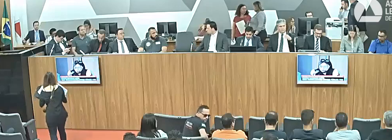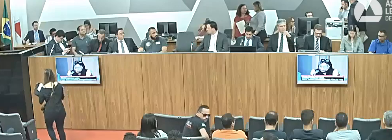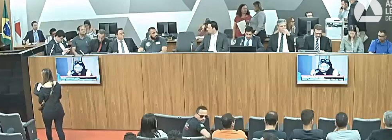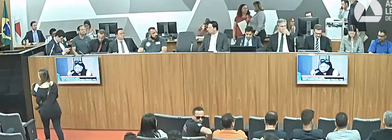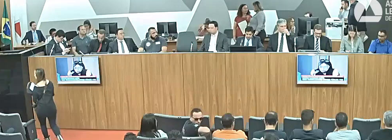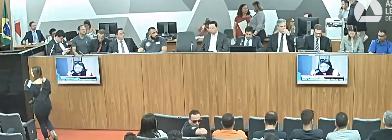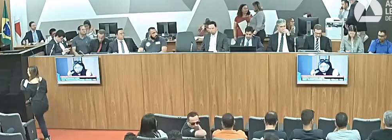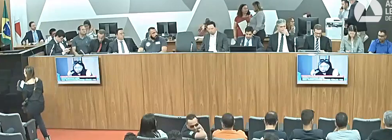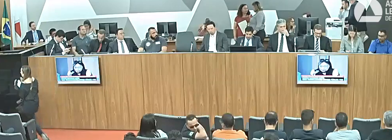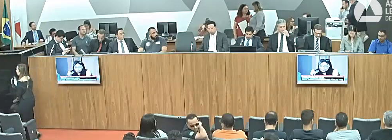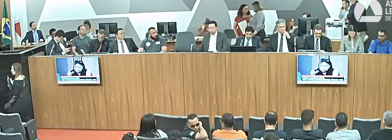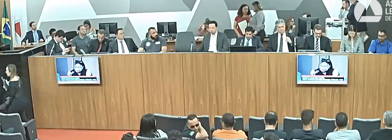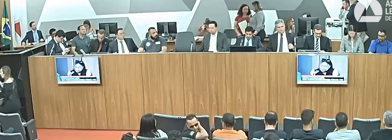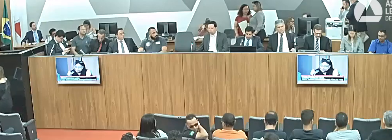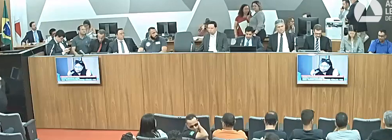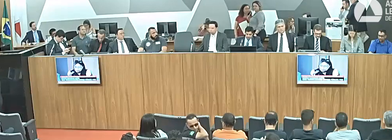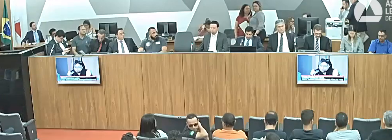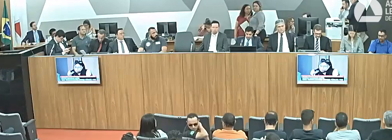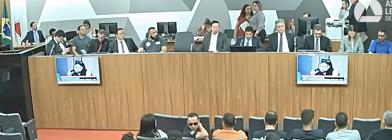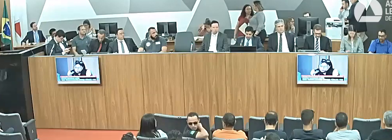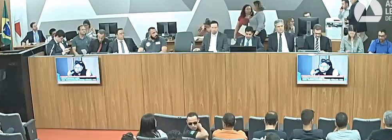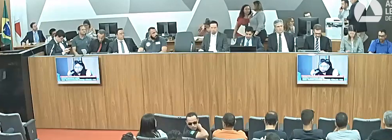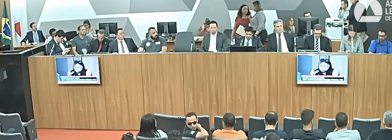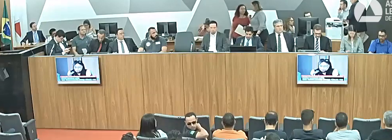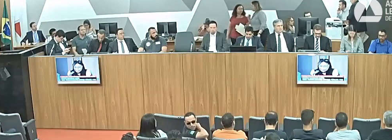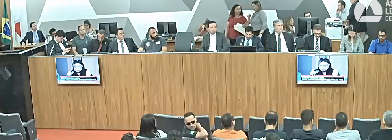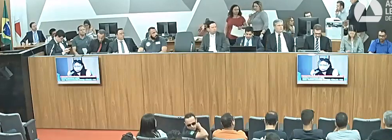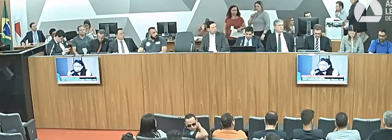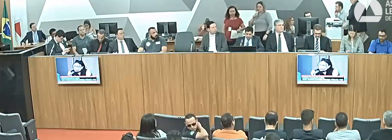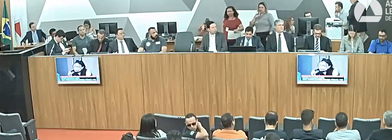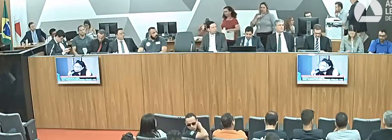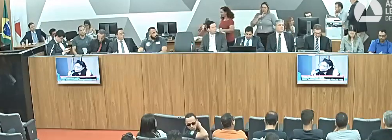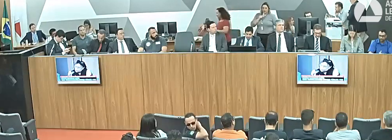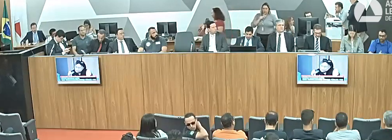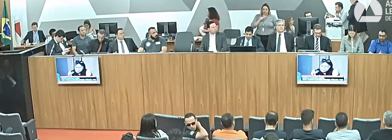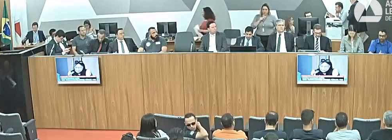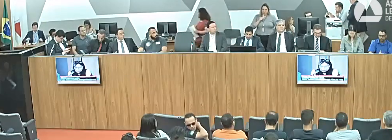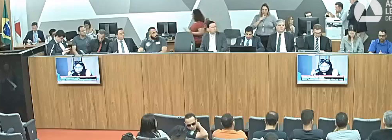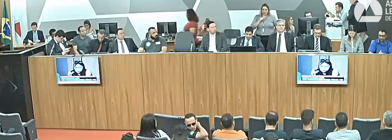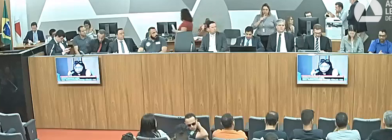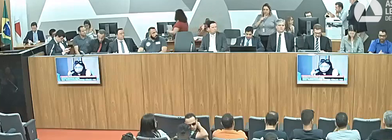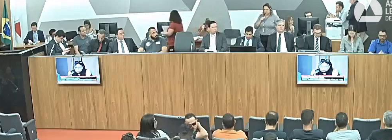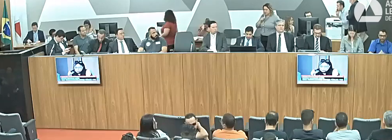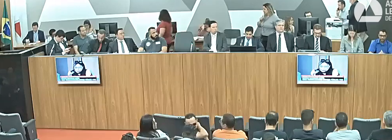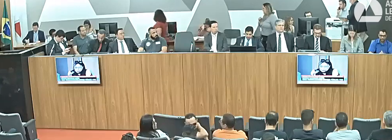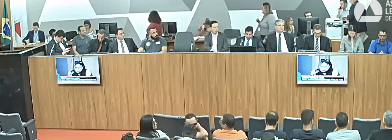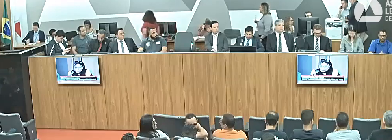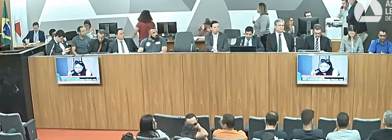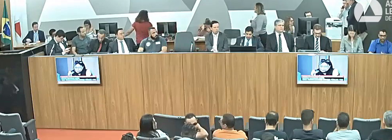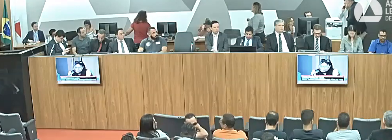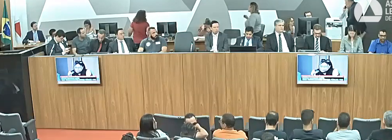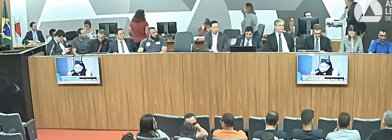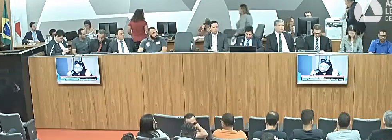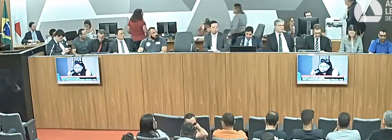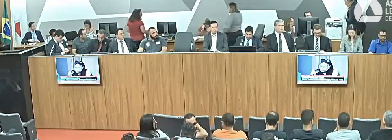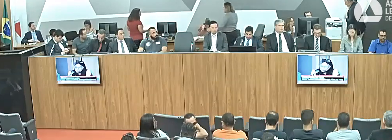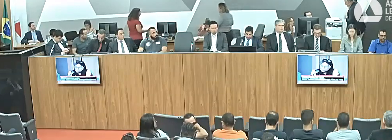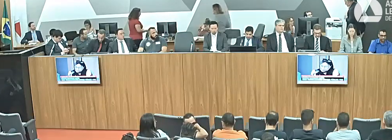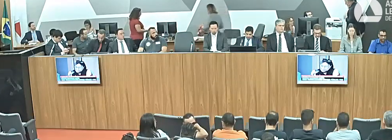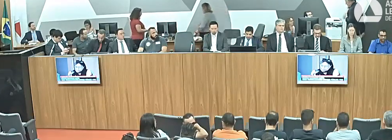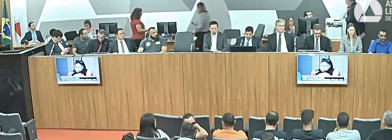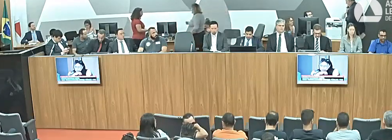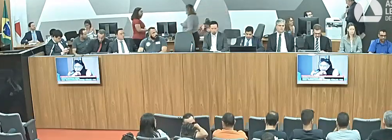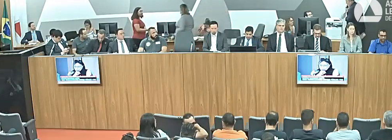de punição e é um instrumento para que o indivíduo custodiado busque uma reabilitação e volte a